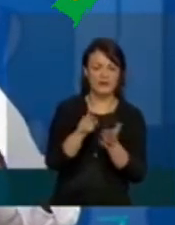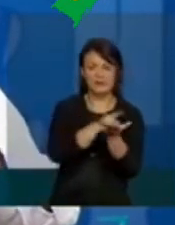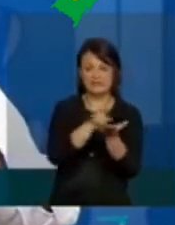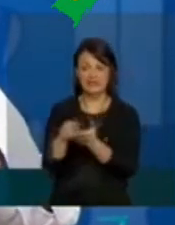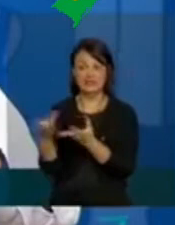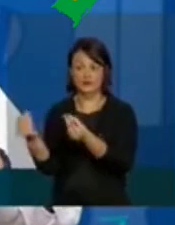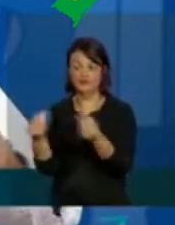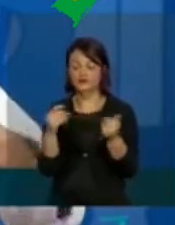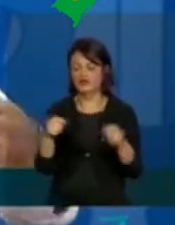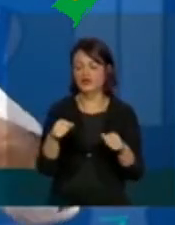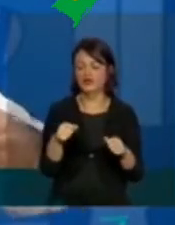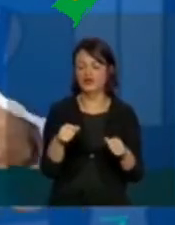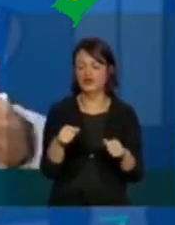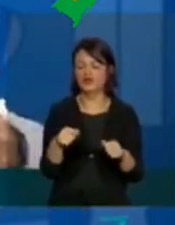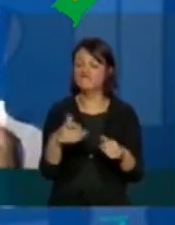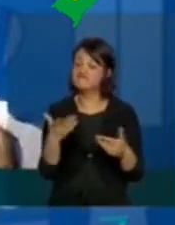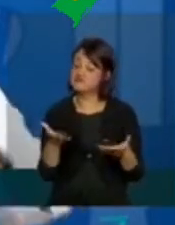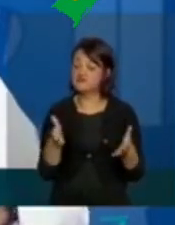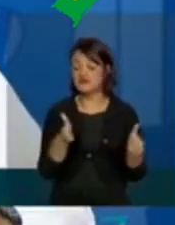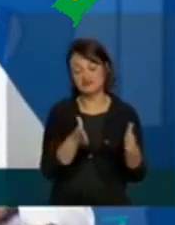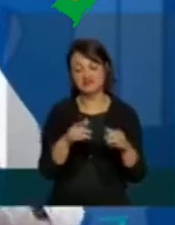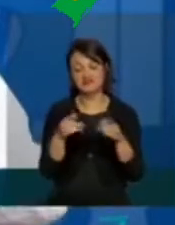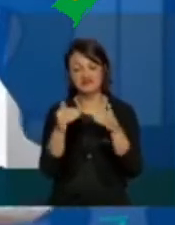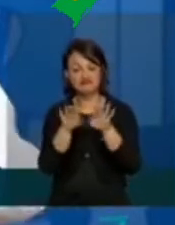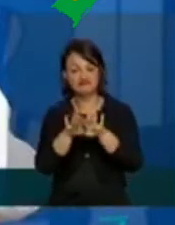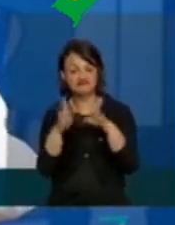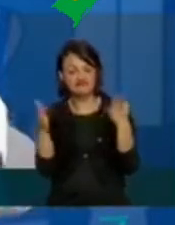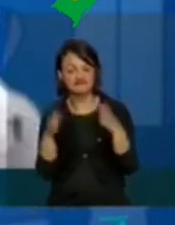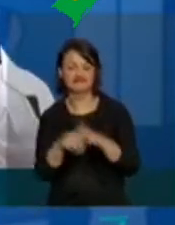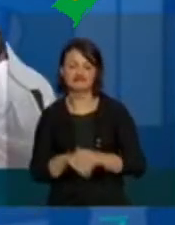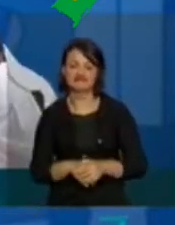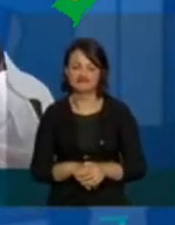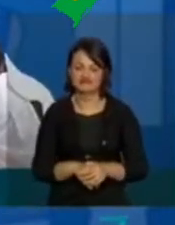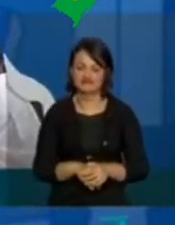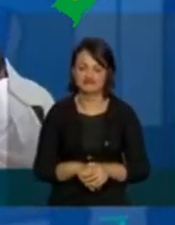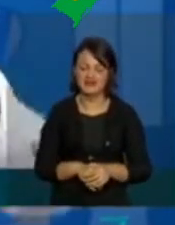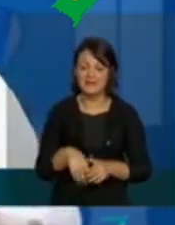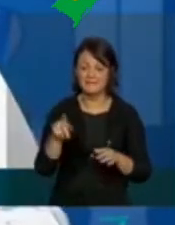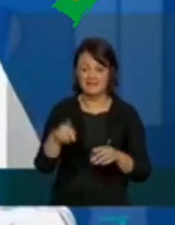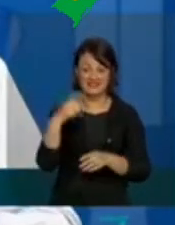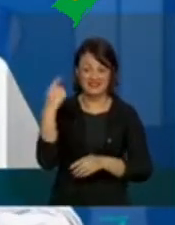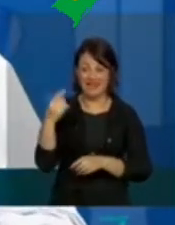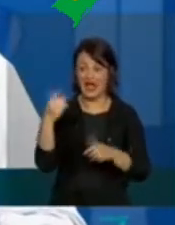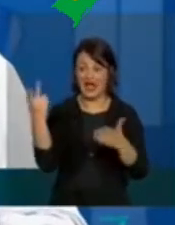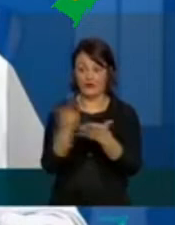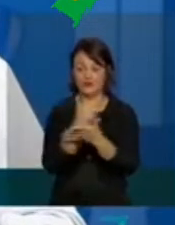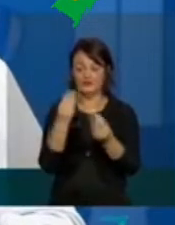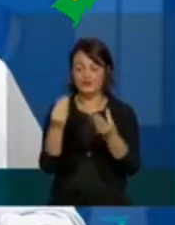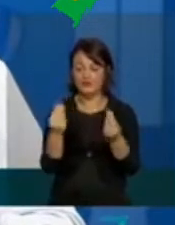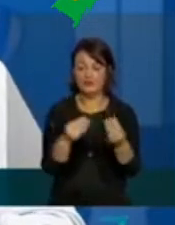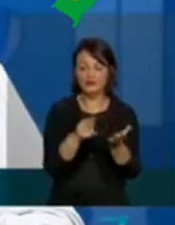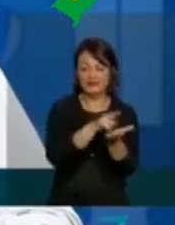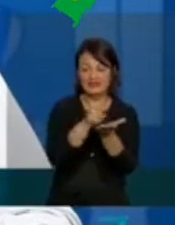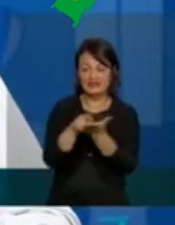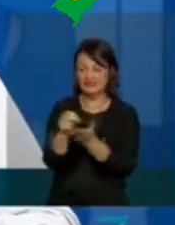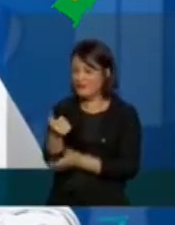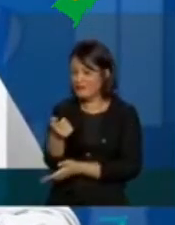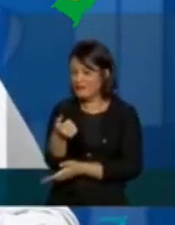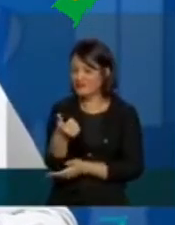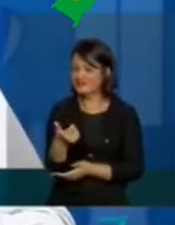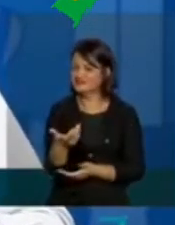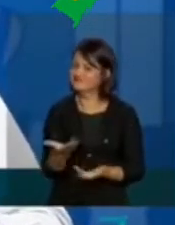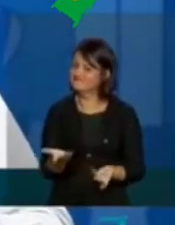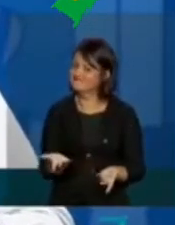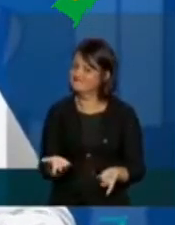leitos preparados. Pode andar mais. Alta incidência e pouquíssimo leito